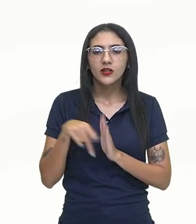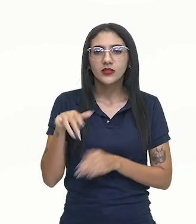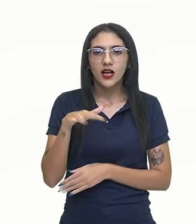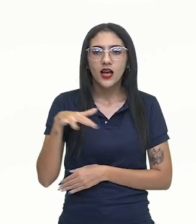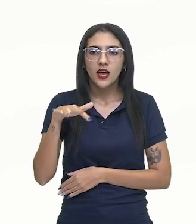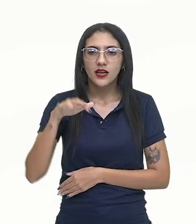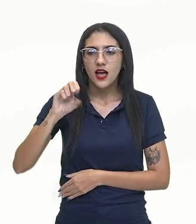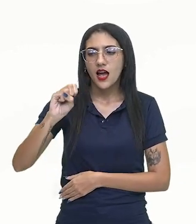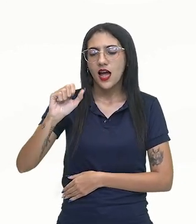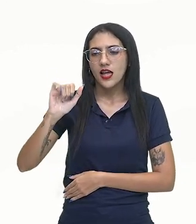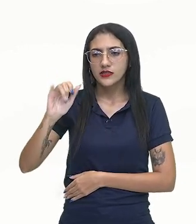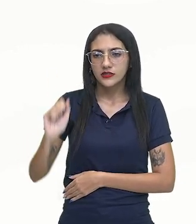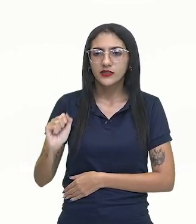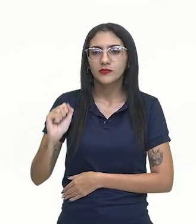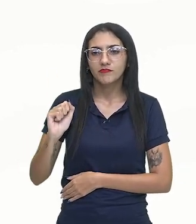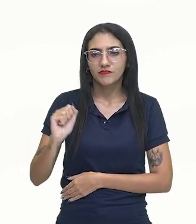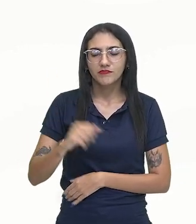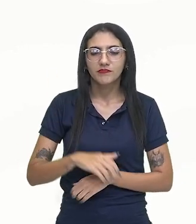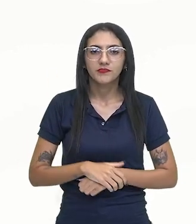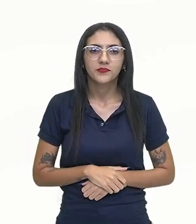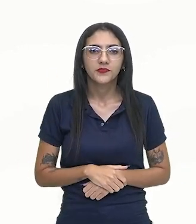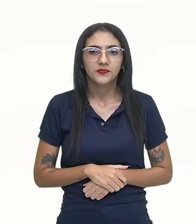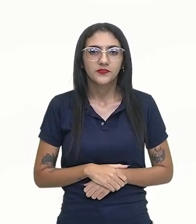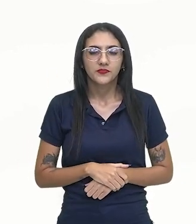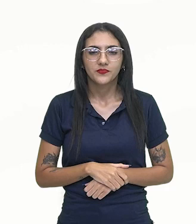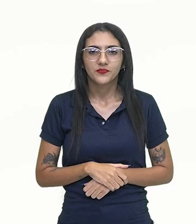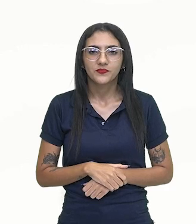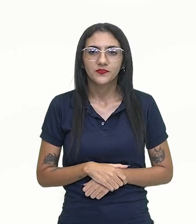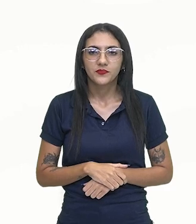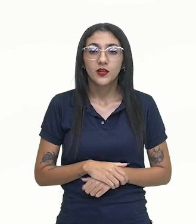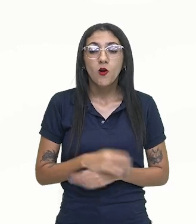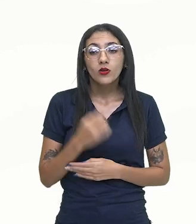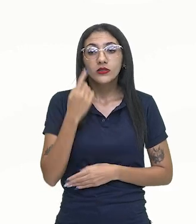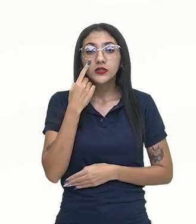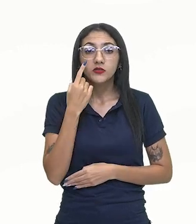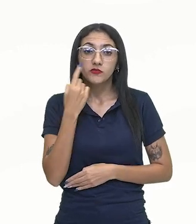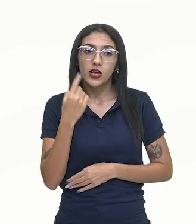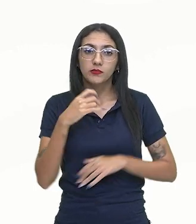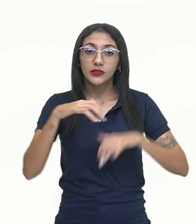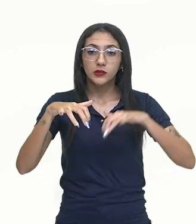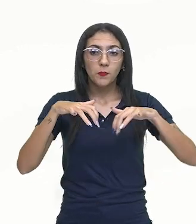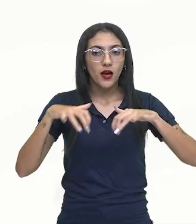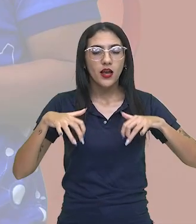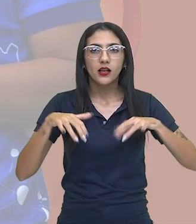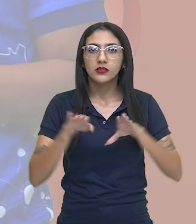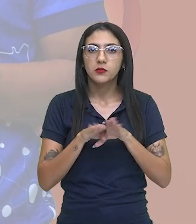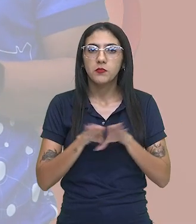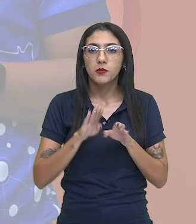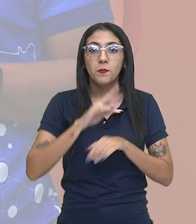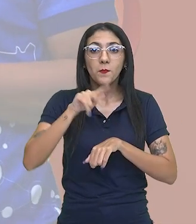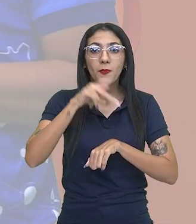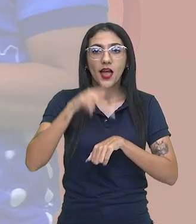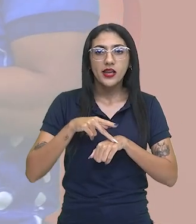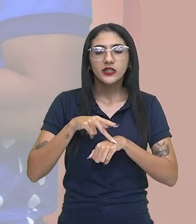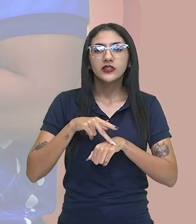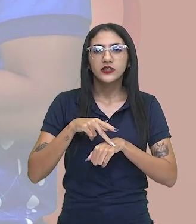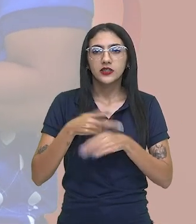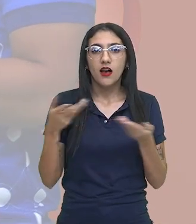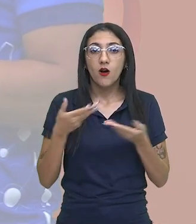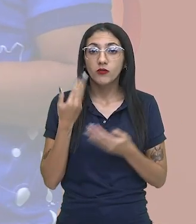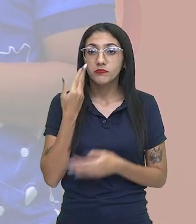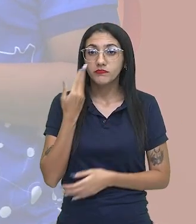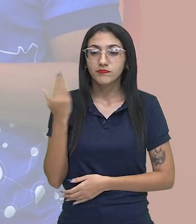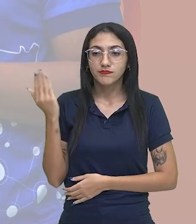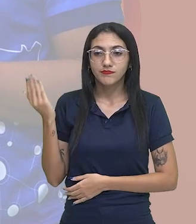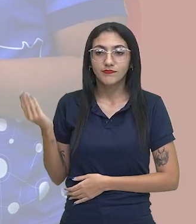do continente asiático. Quando a gente vê também por país, a gente também consegue separar isso, né? Como a gente vai ver aqui nessa